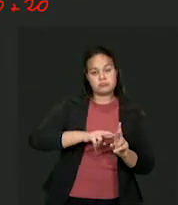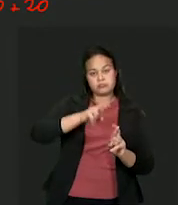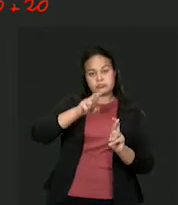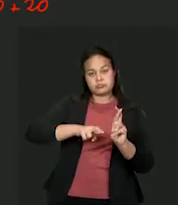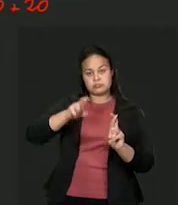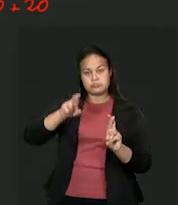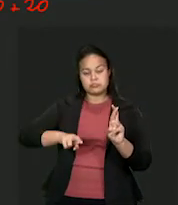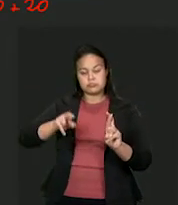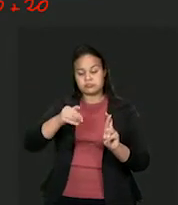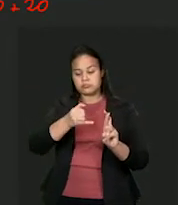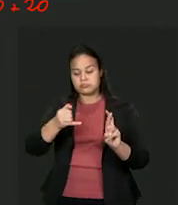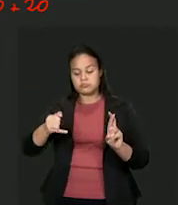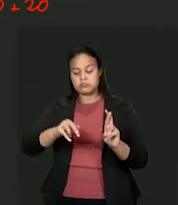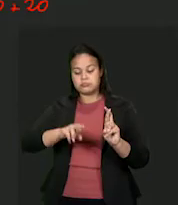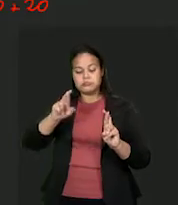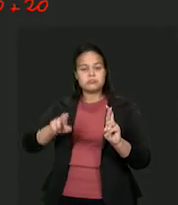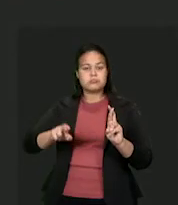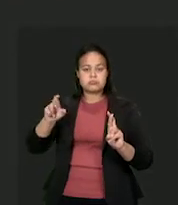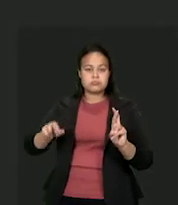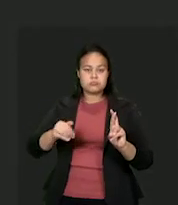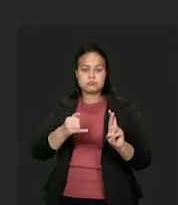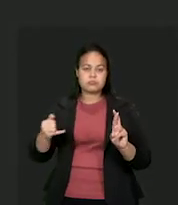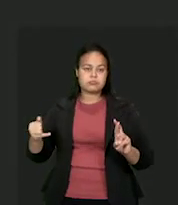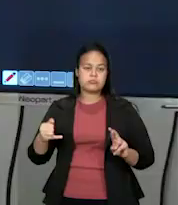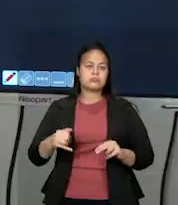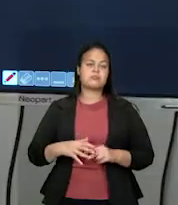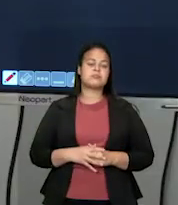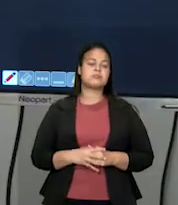mista de resistores.